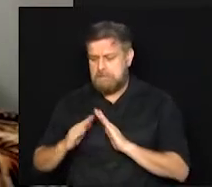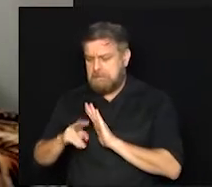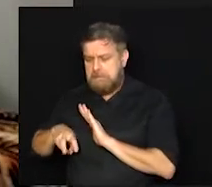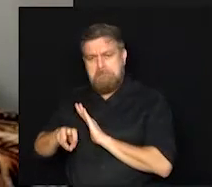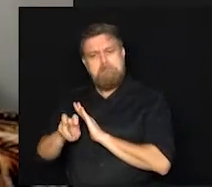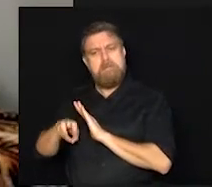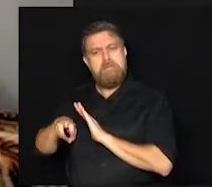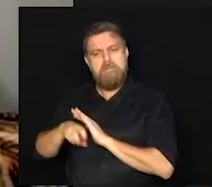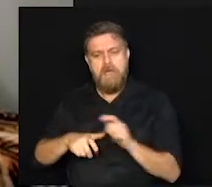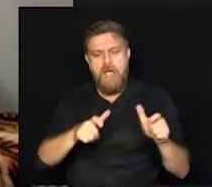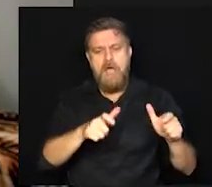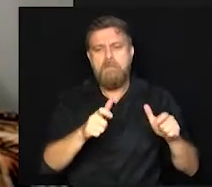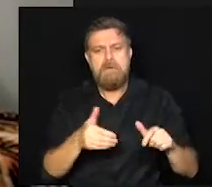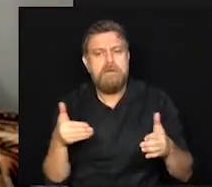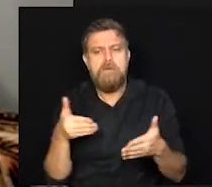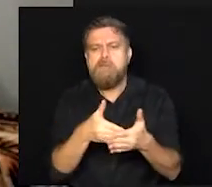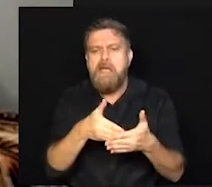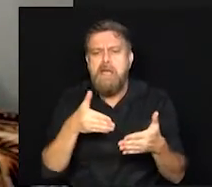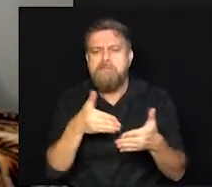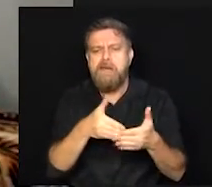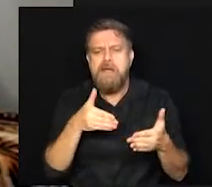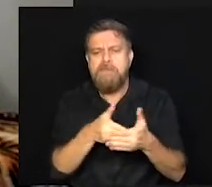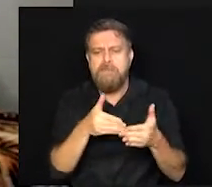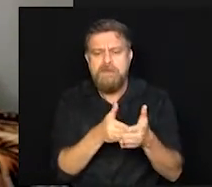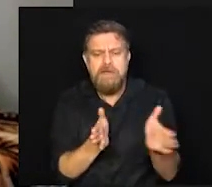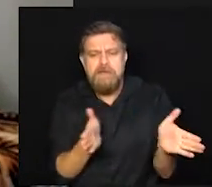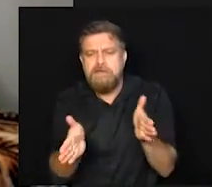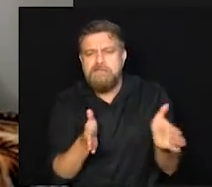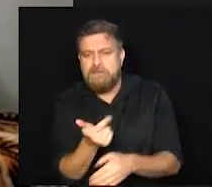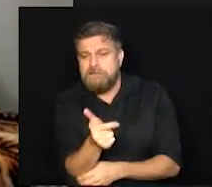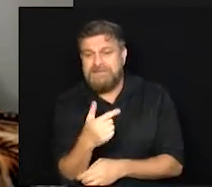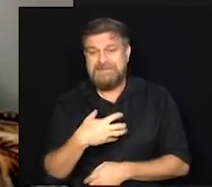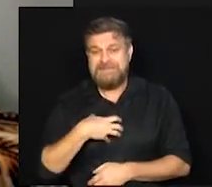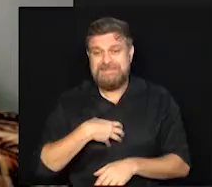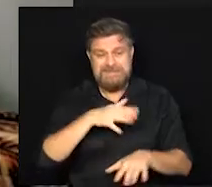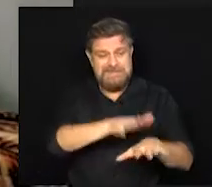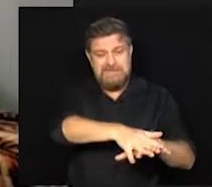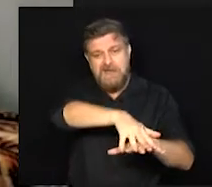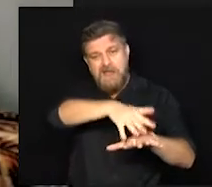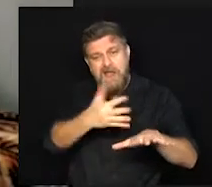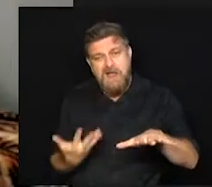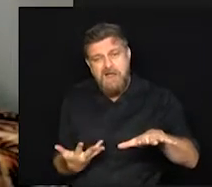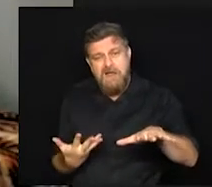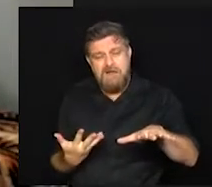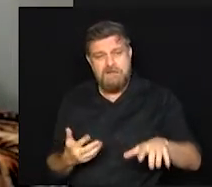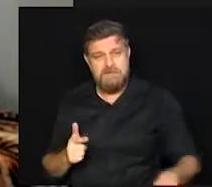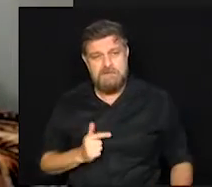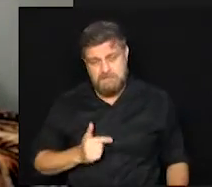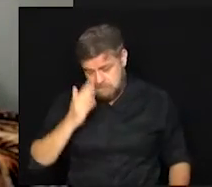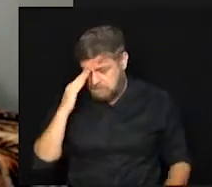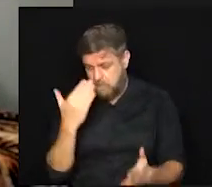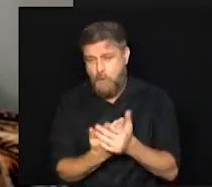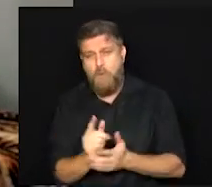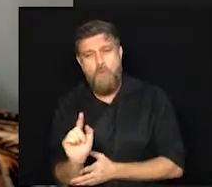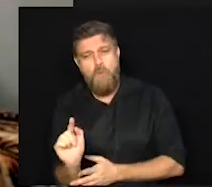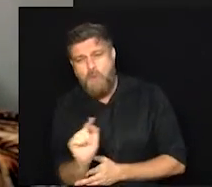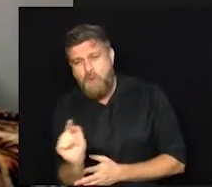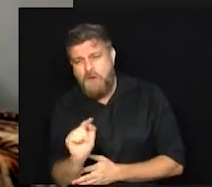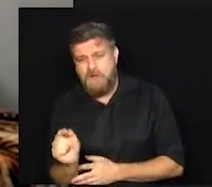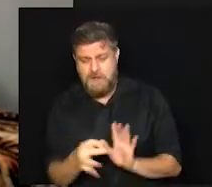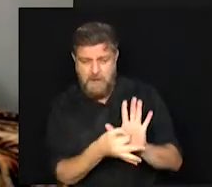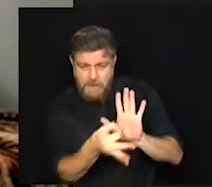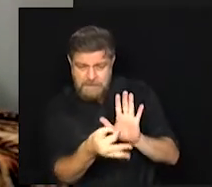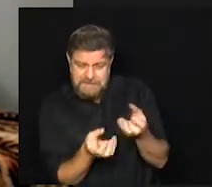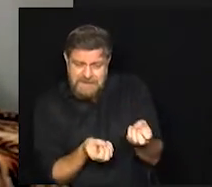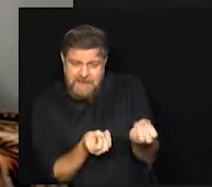ambientes por falta de acessibilidade ou por se sentir excluída. Então, eu acredito que seria mais